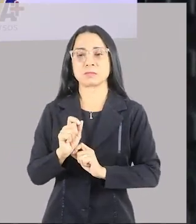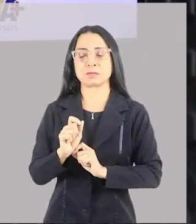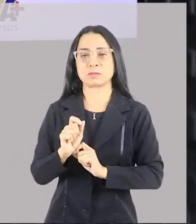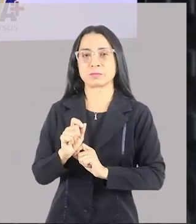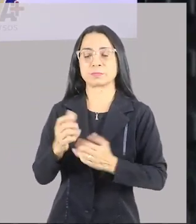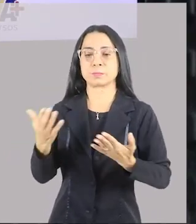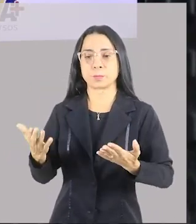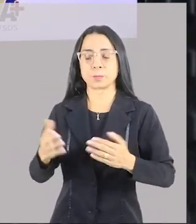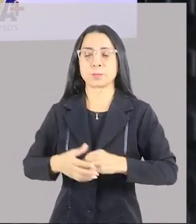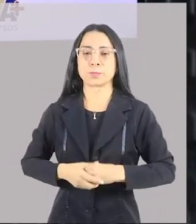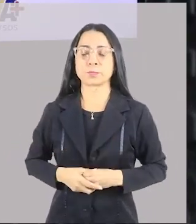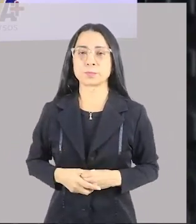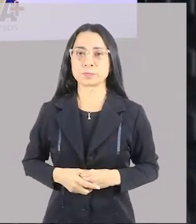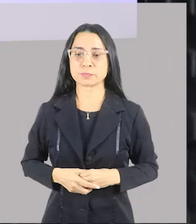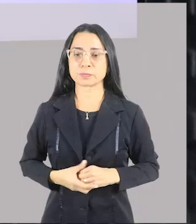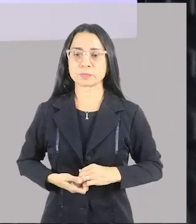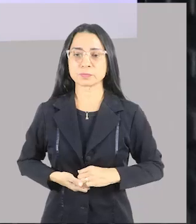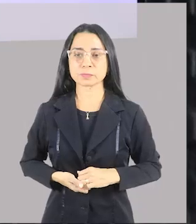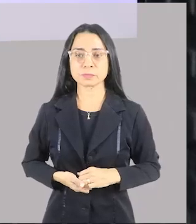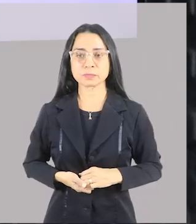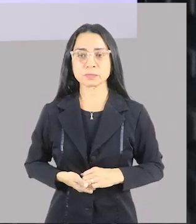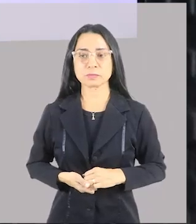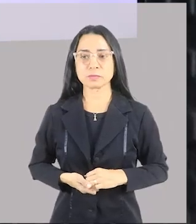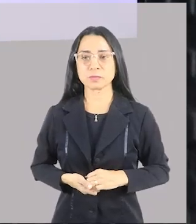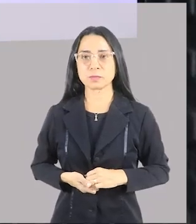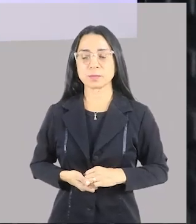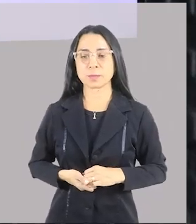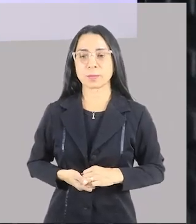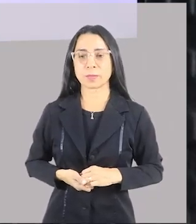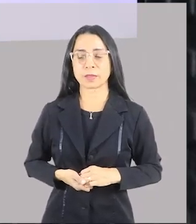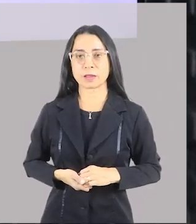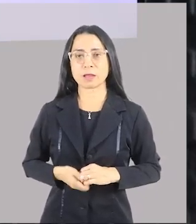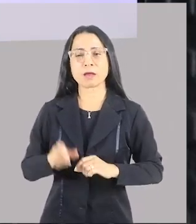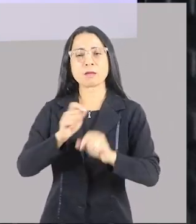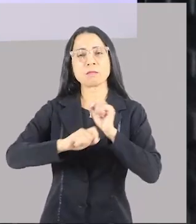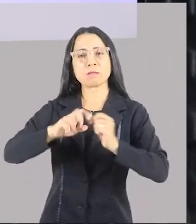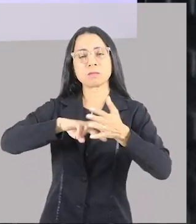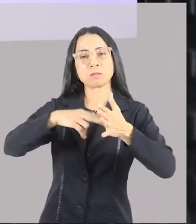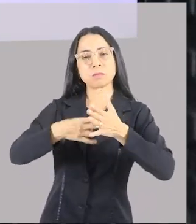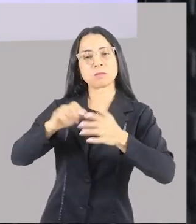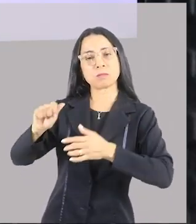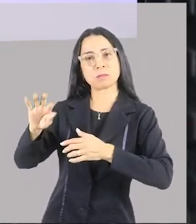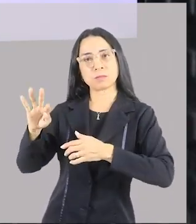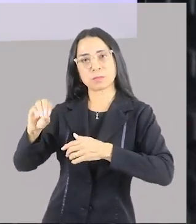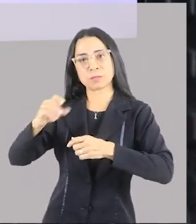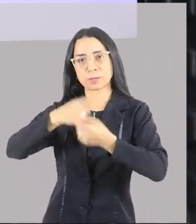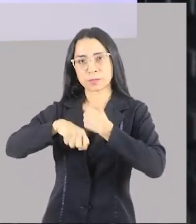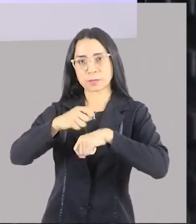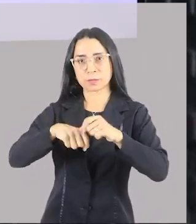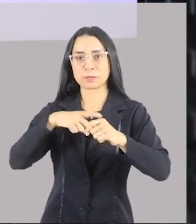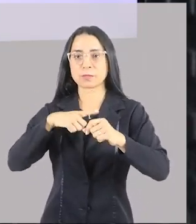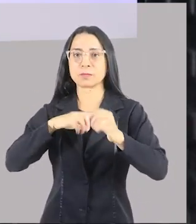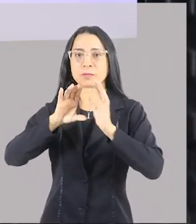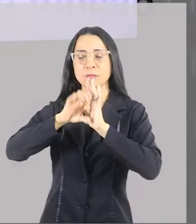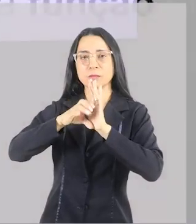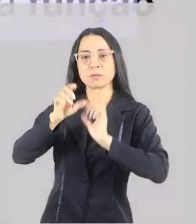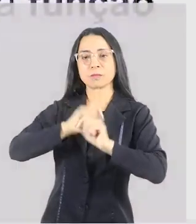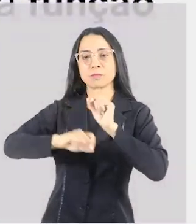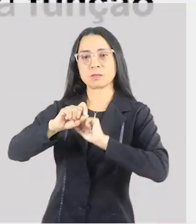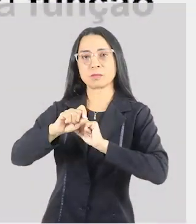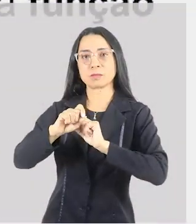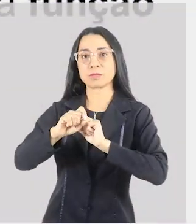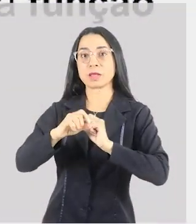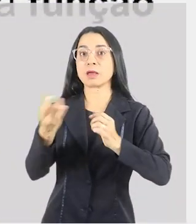da administração pública. Vamos lá, seguindo então, o ato administrativo, aqui nós temos o conceito, ele é